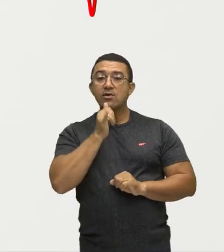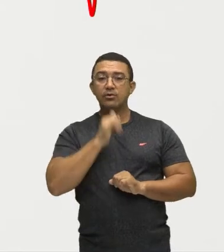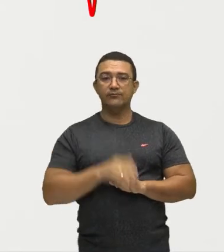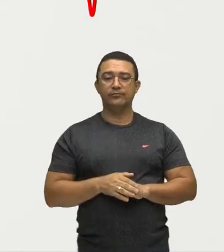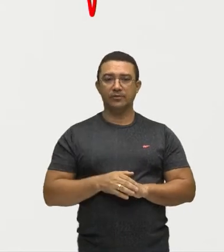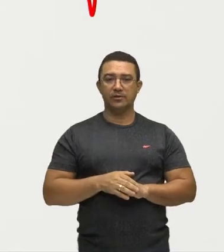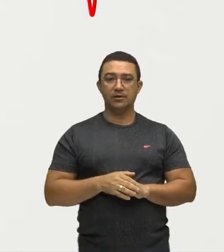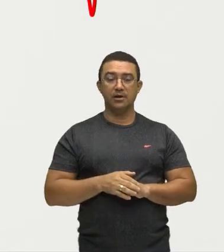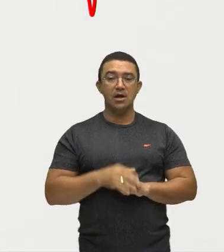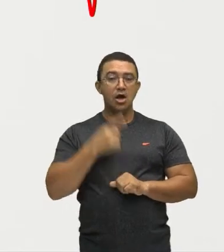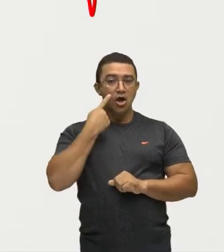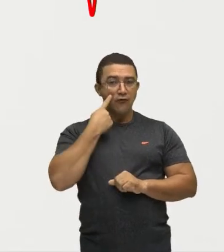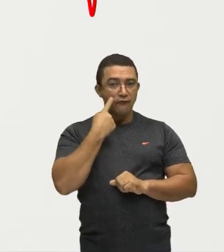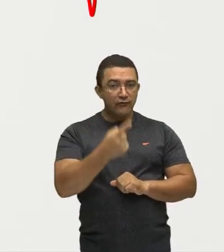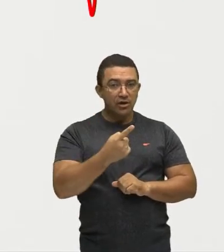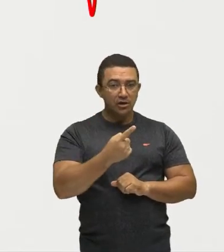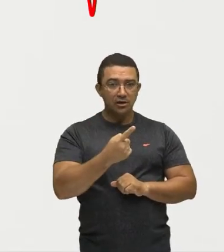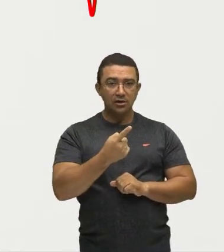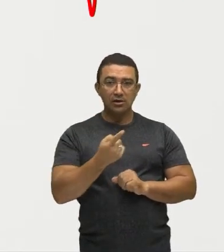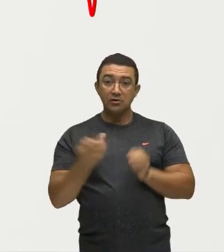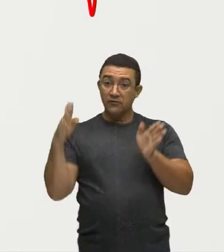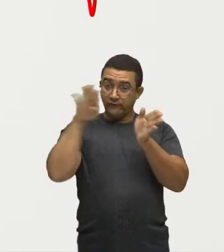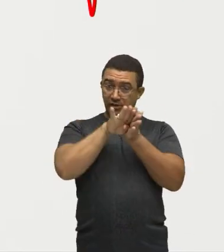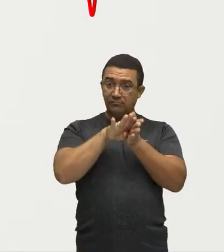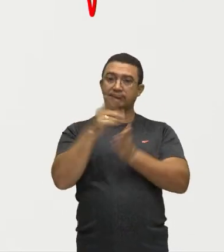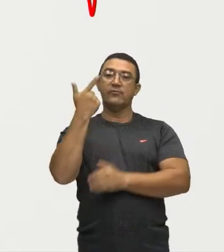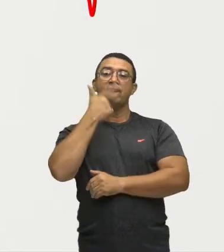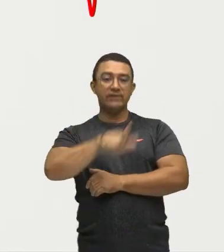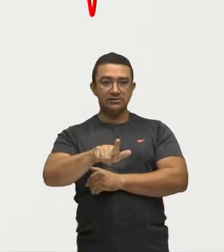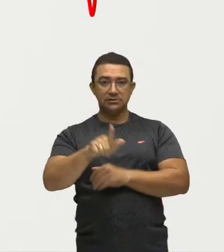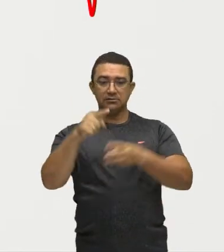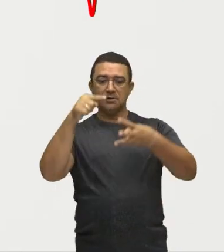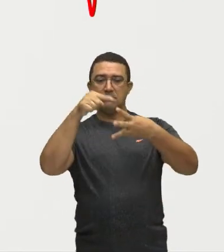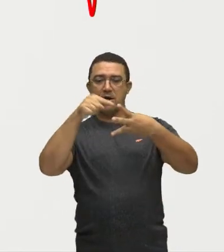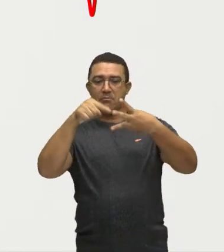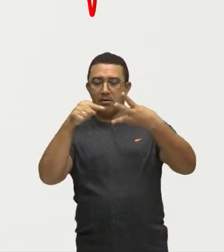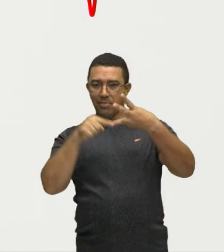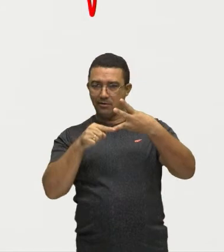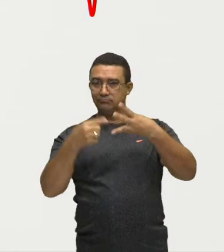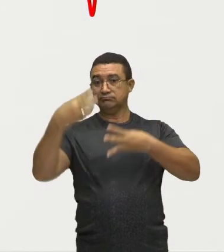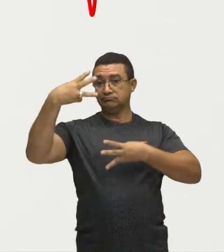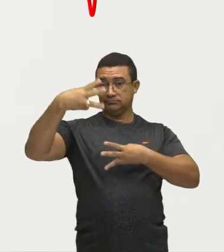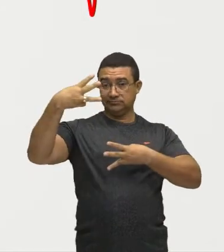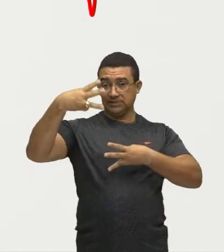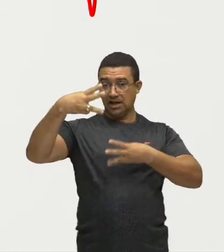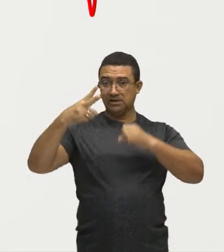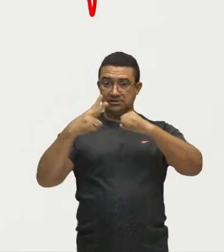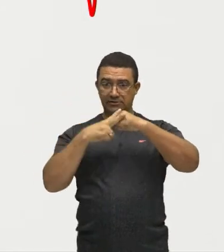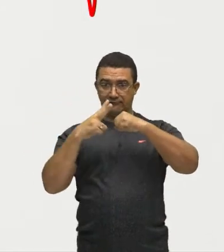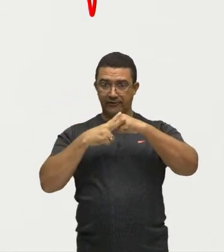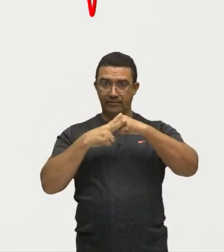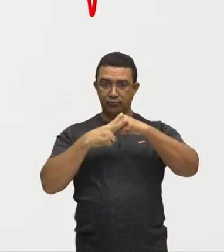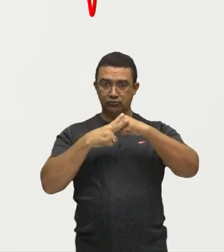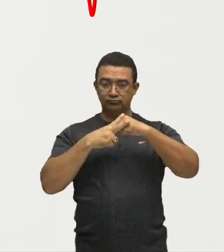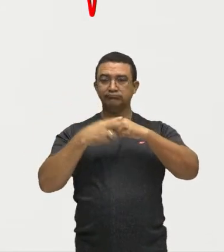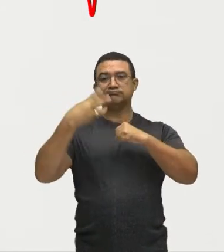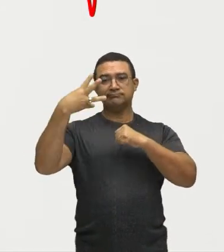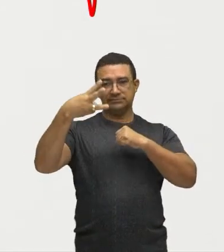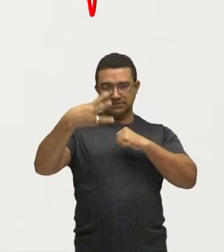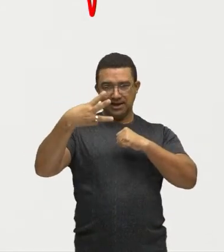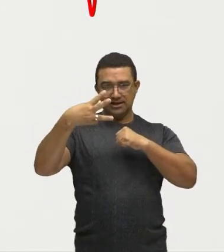3 orações, 3 verbos. Vi, vim, venci.